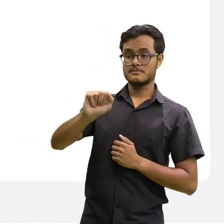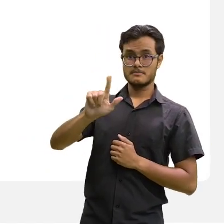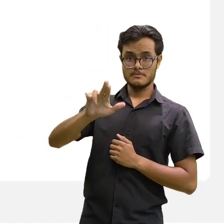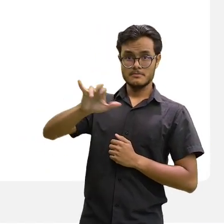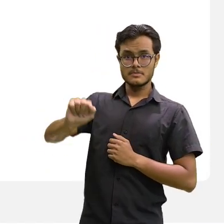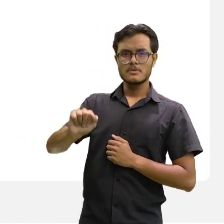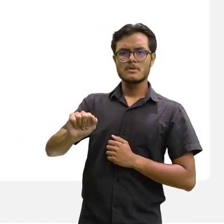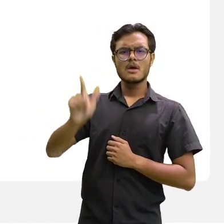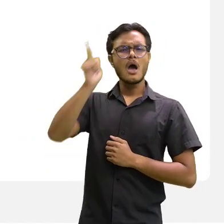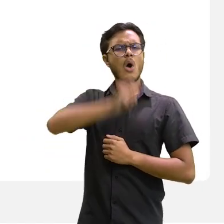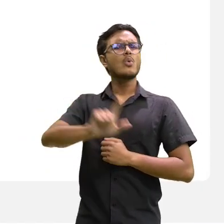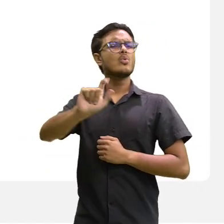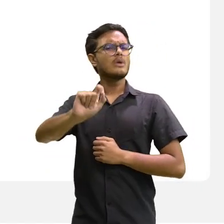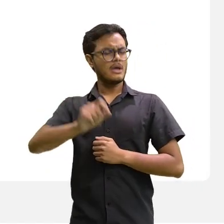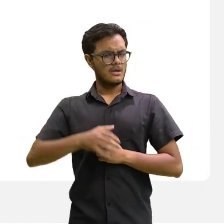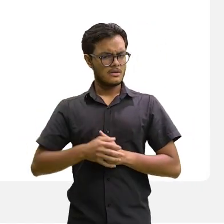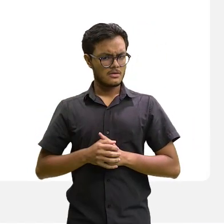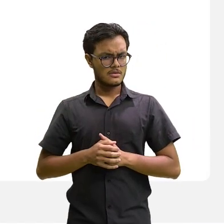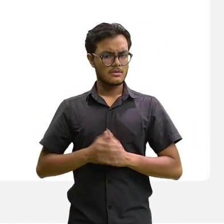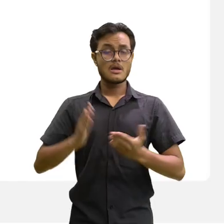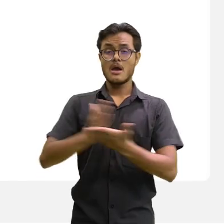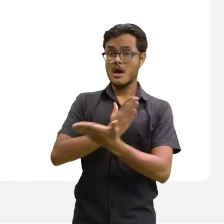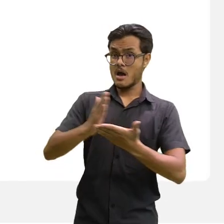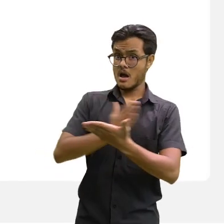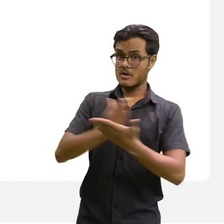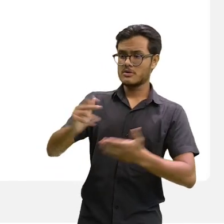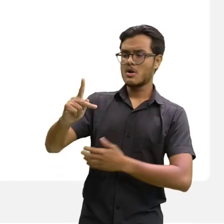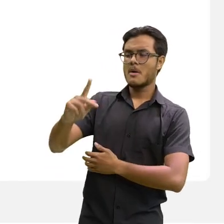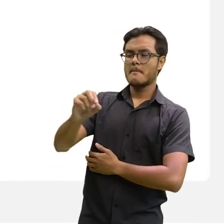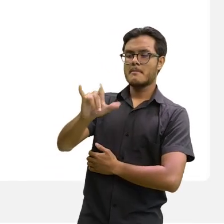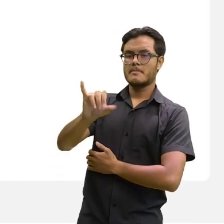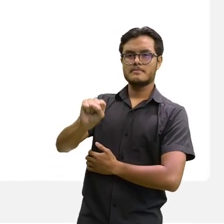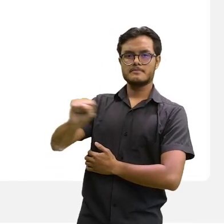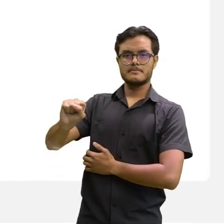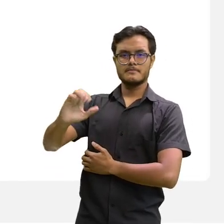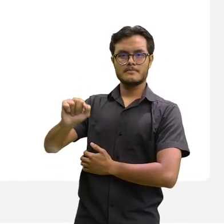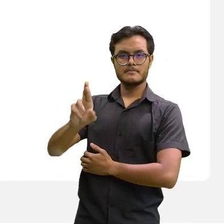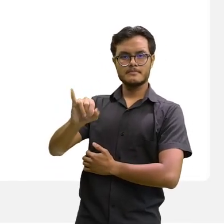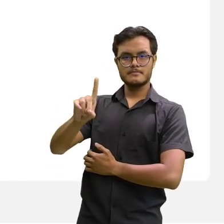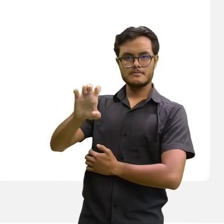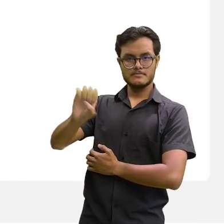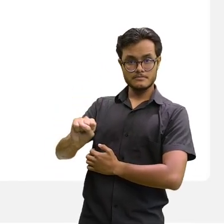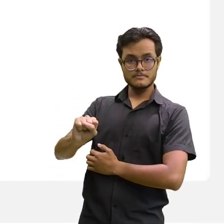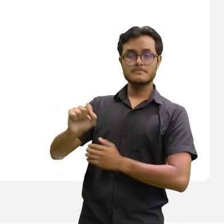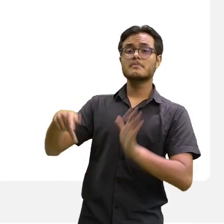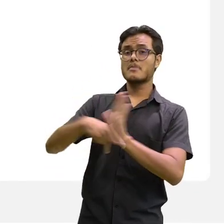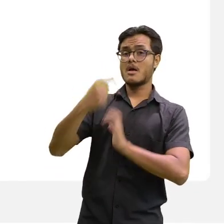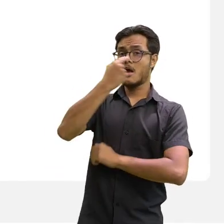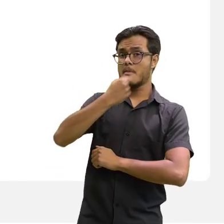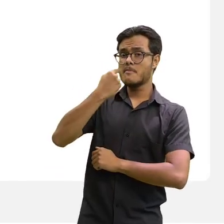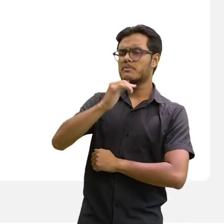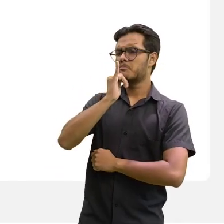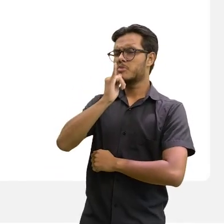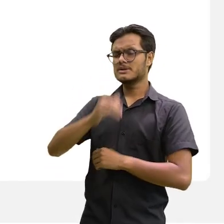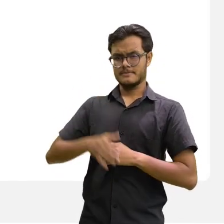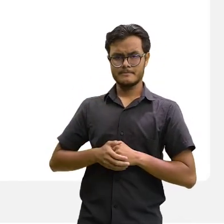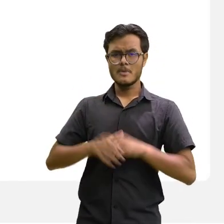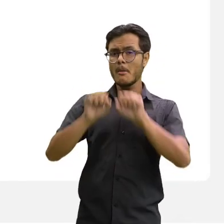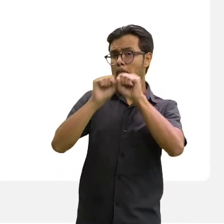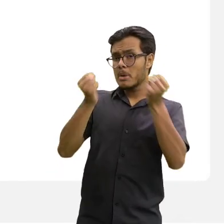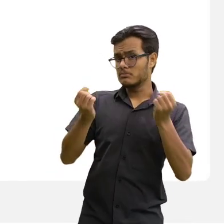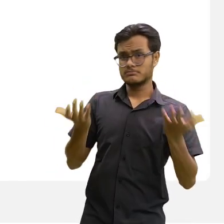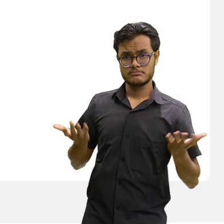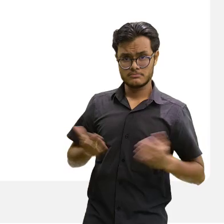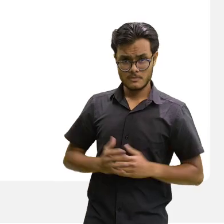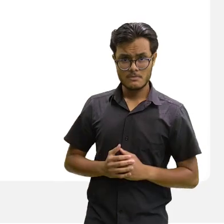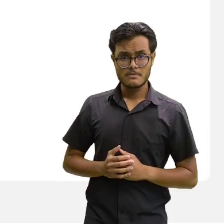fazer a digestão de polissacarídeos na boca. Tudo bem? Como, por exemplo, o amido.